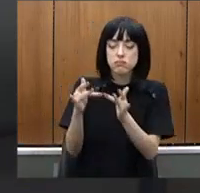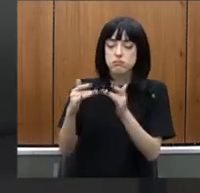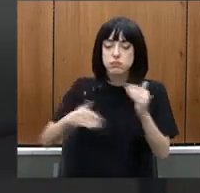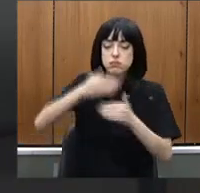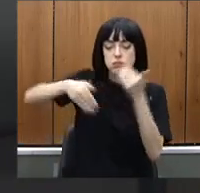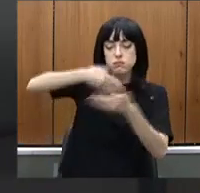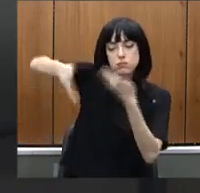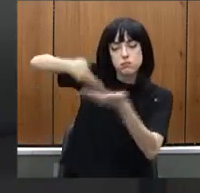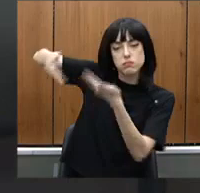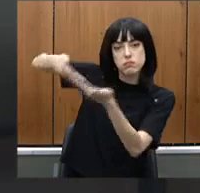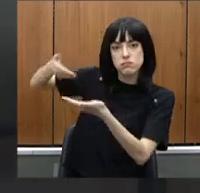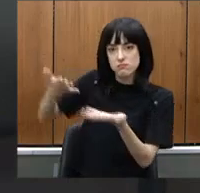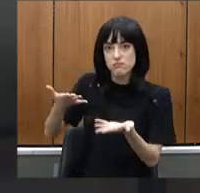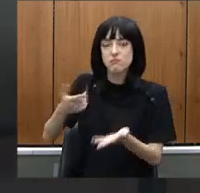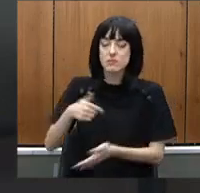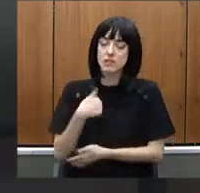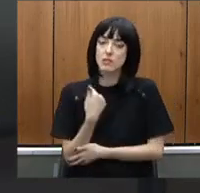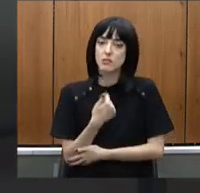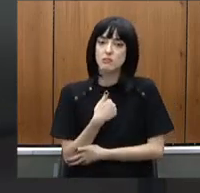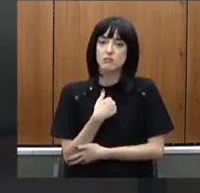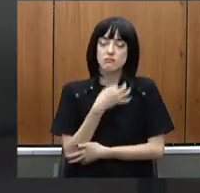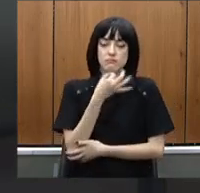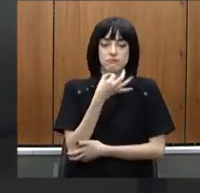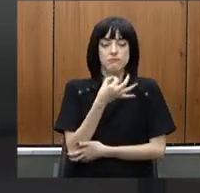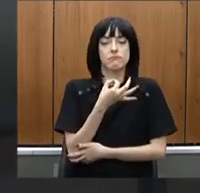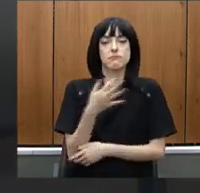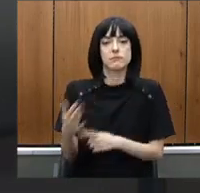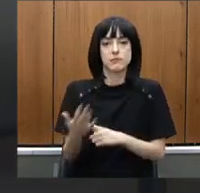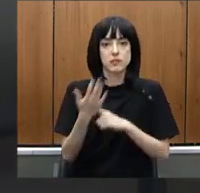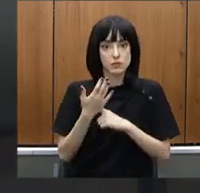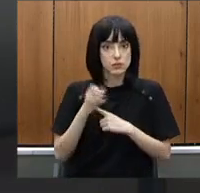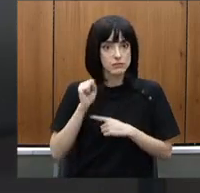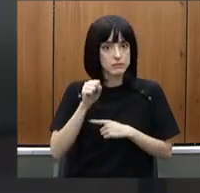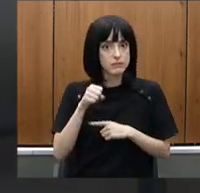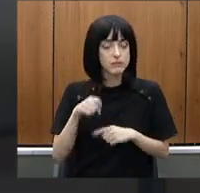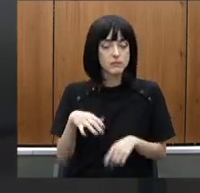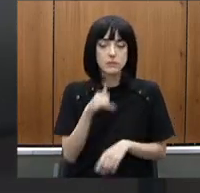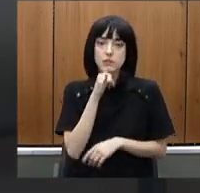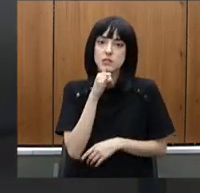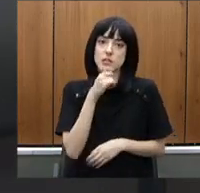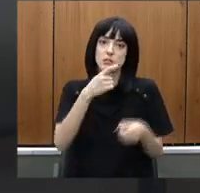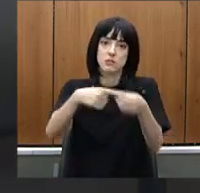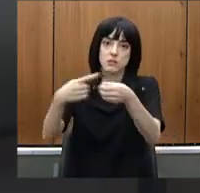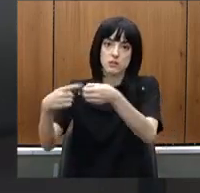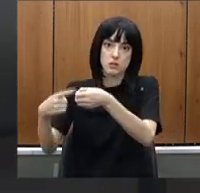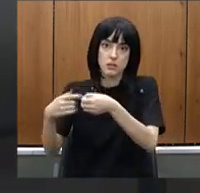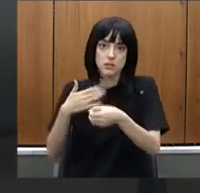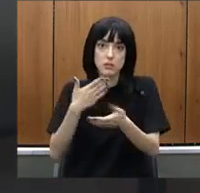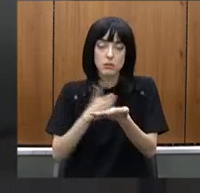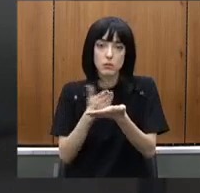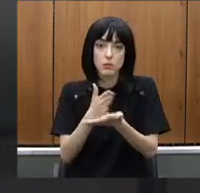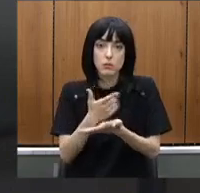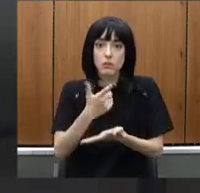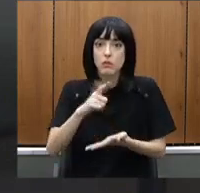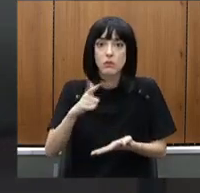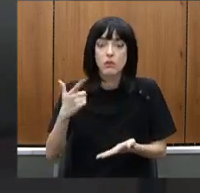porque tem cidade por exemplo que a gente tem uma cidade ou sete pessoas com sete pessoas efetivo com nove que precisa de ter